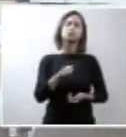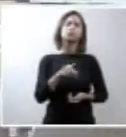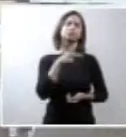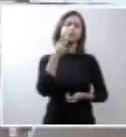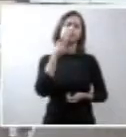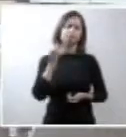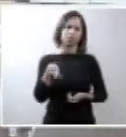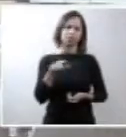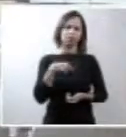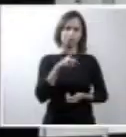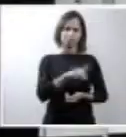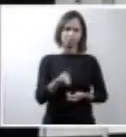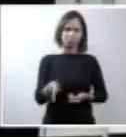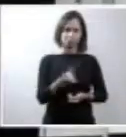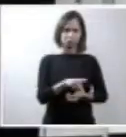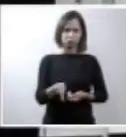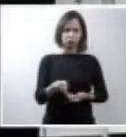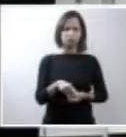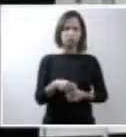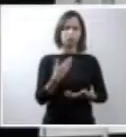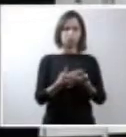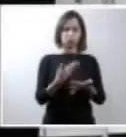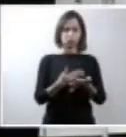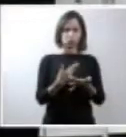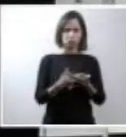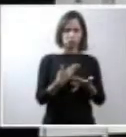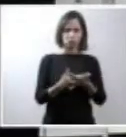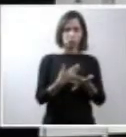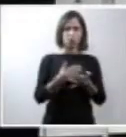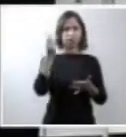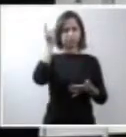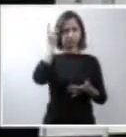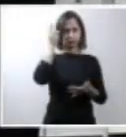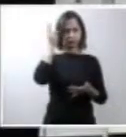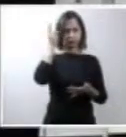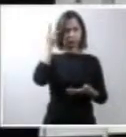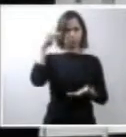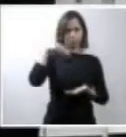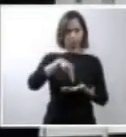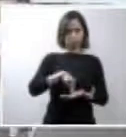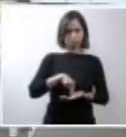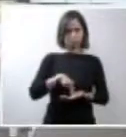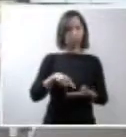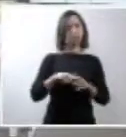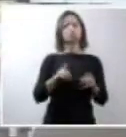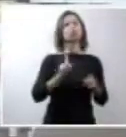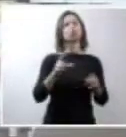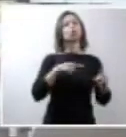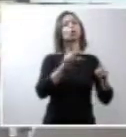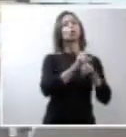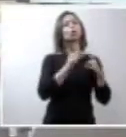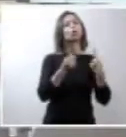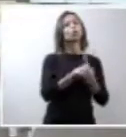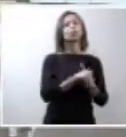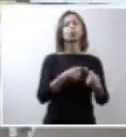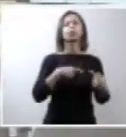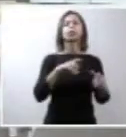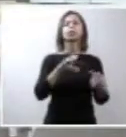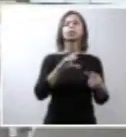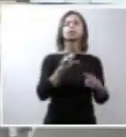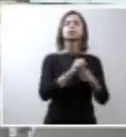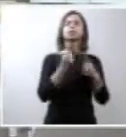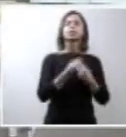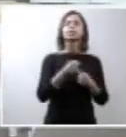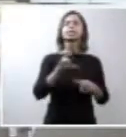de professora da Escola Paulista de Medicina, e é nessa condição que a senhora falou. Portanto, a senhora não representa uma sociedade científica, nem o